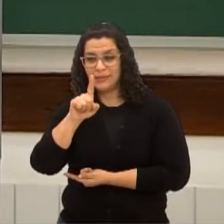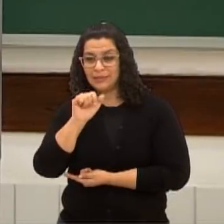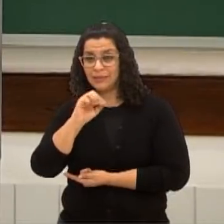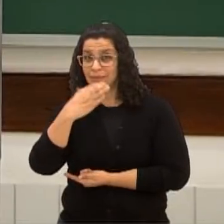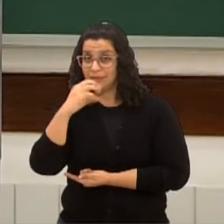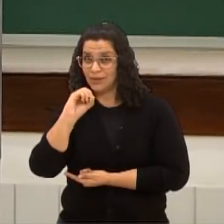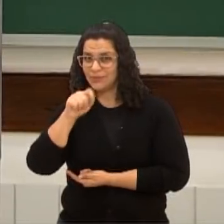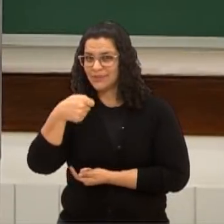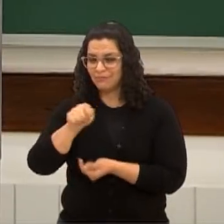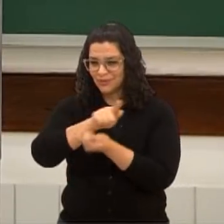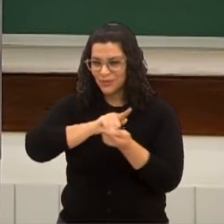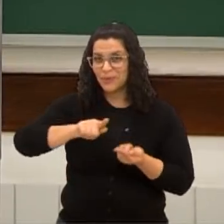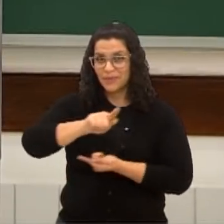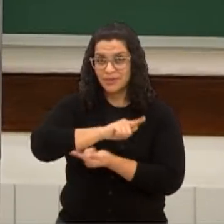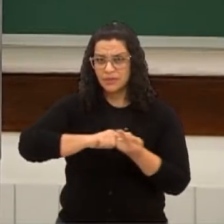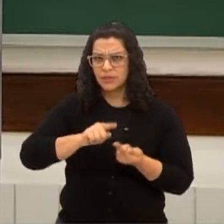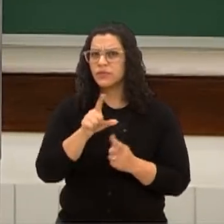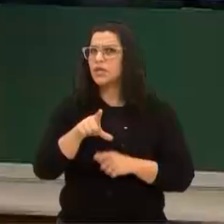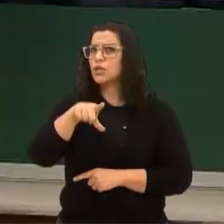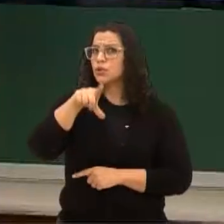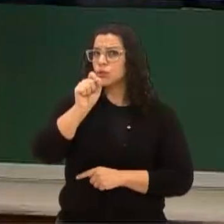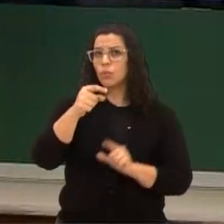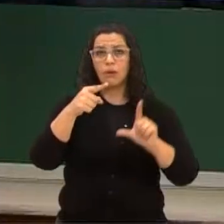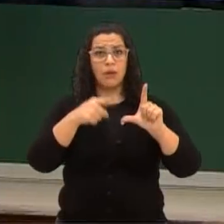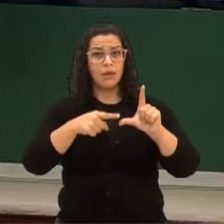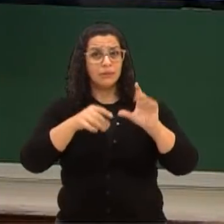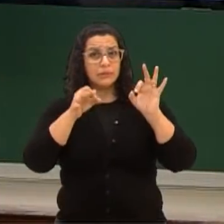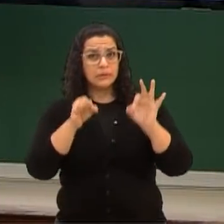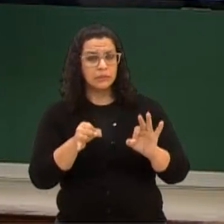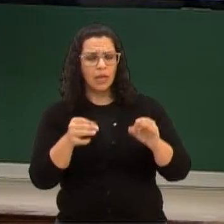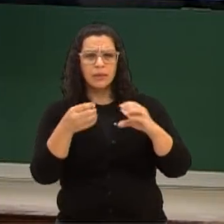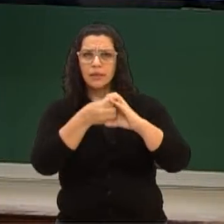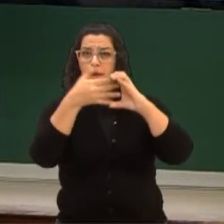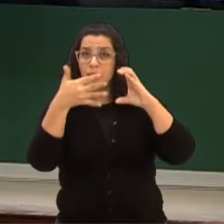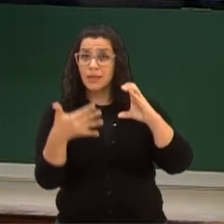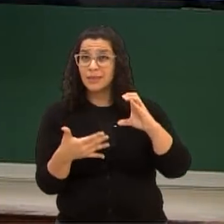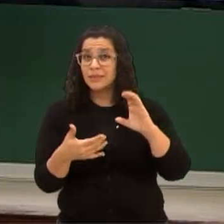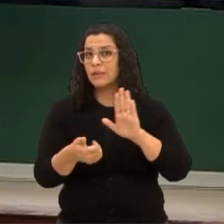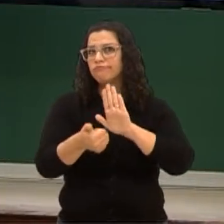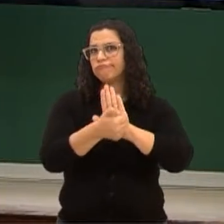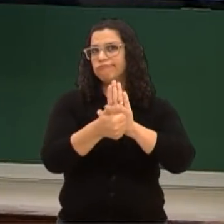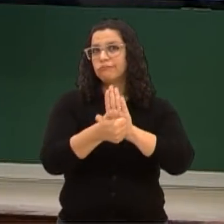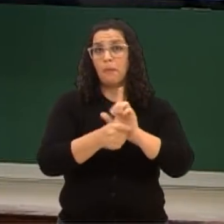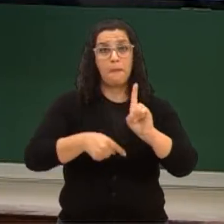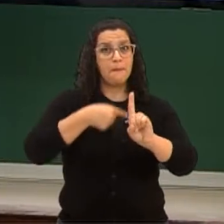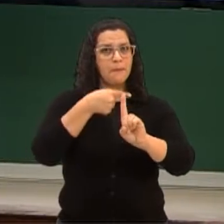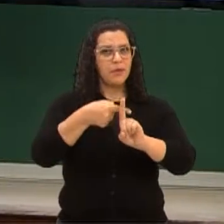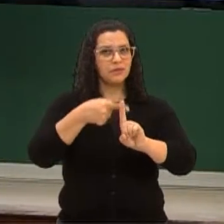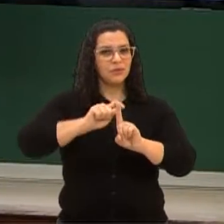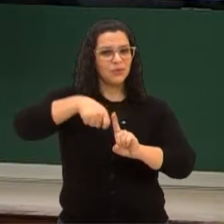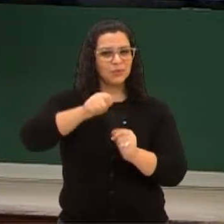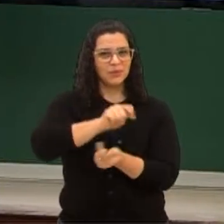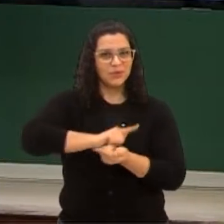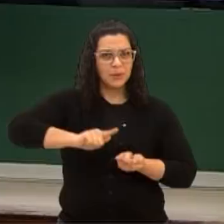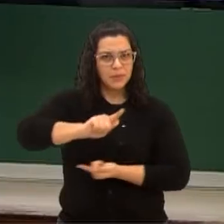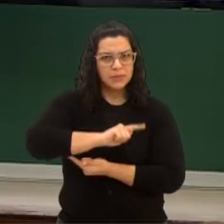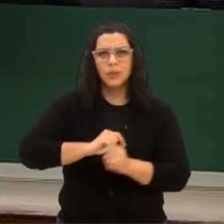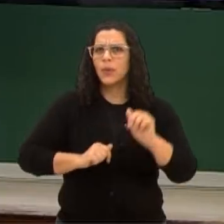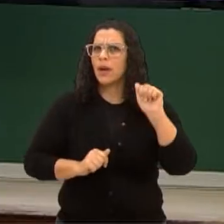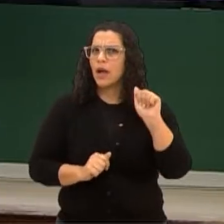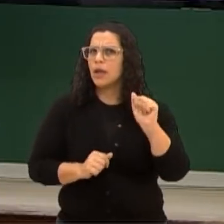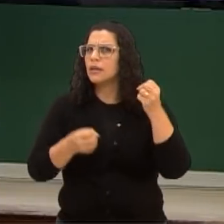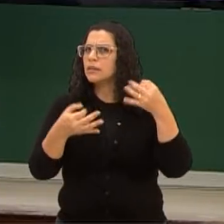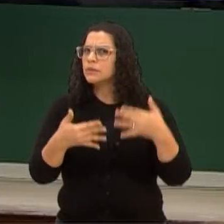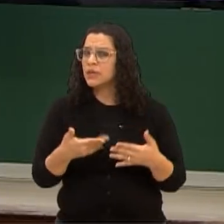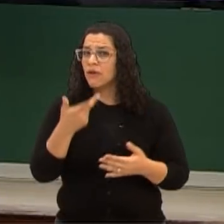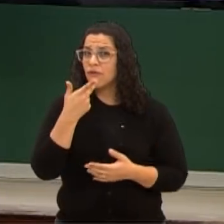aula. Observe, marque a alternativa que corresponde a uma característica positiva da globalização. A letra A está